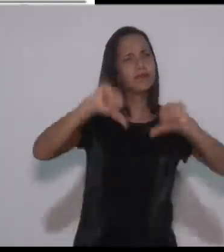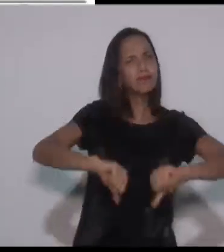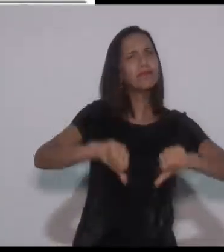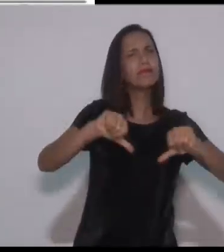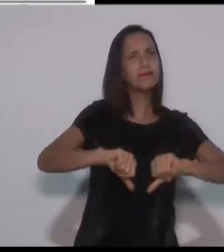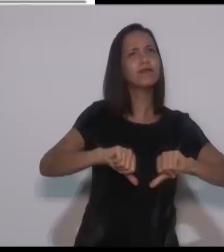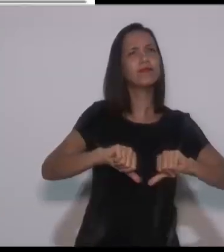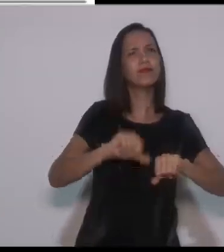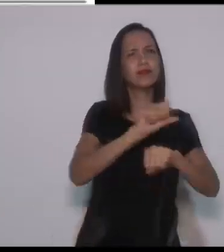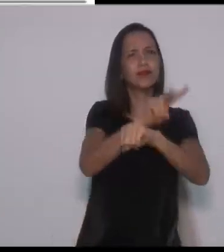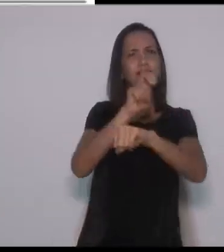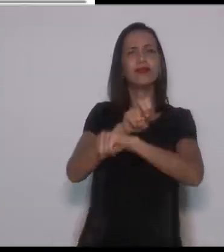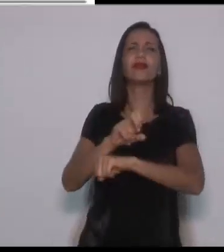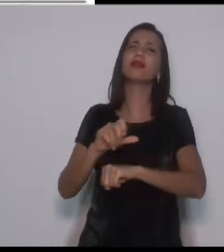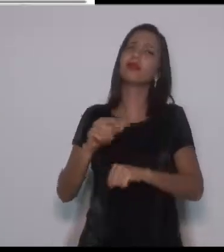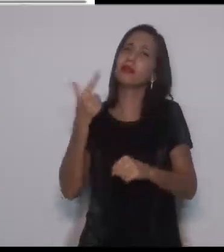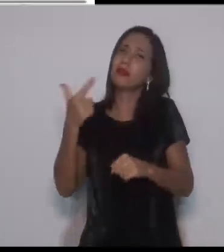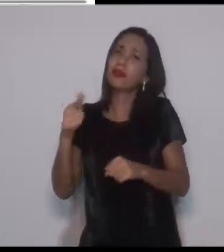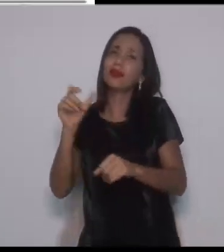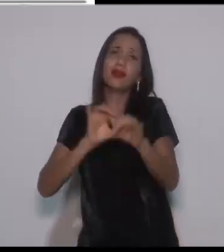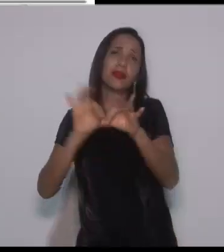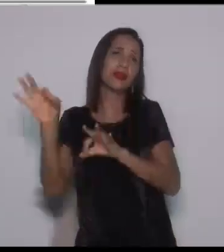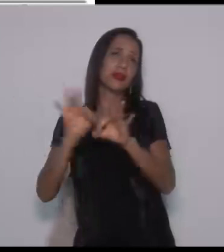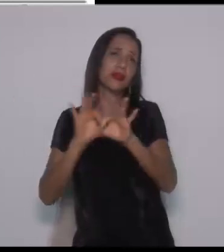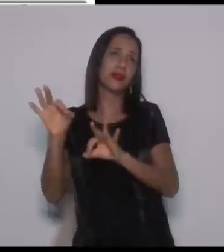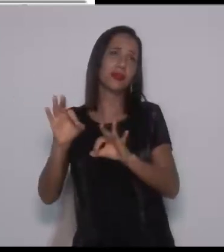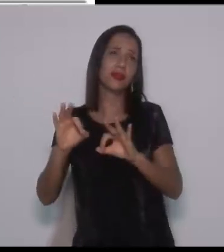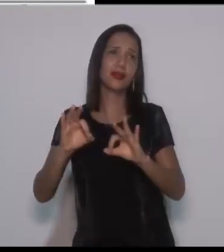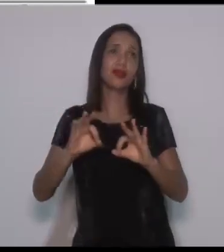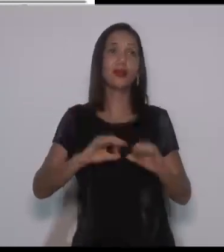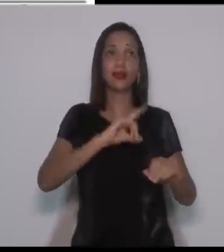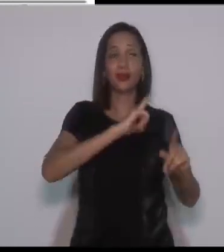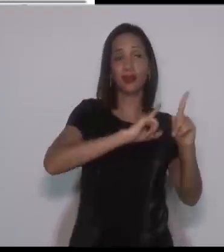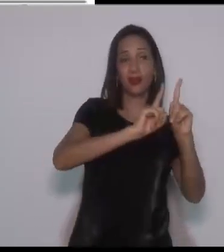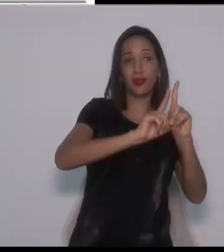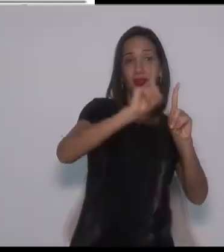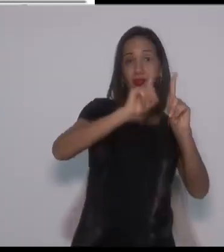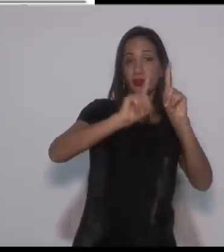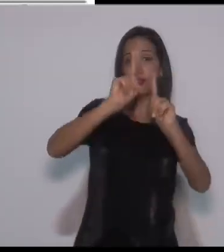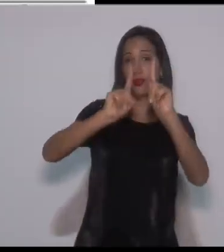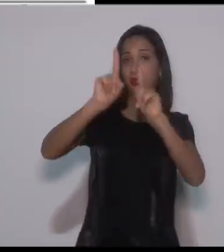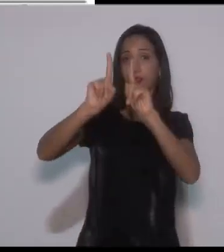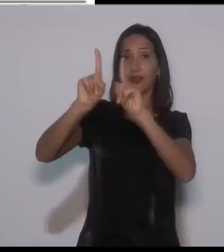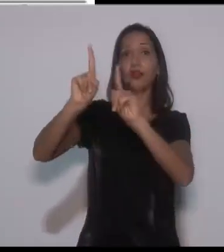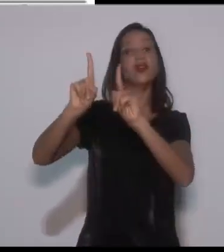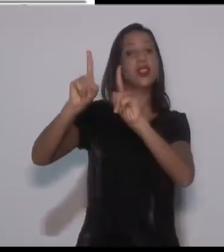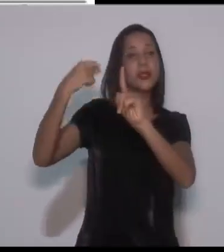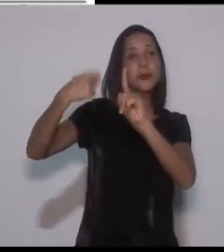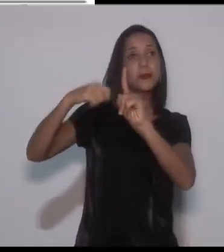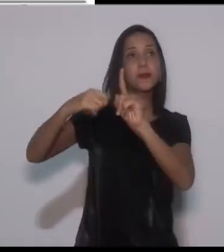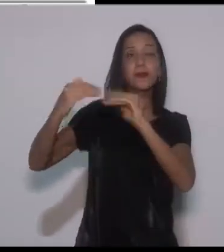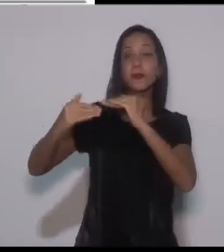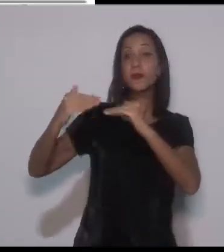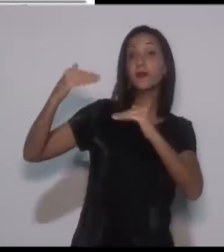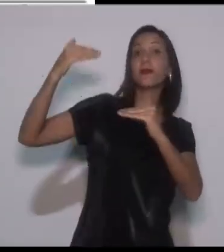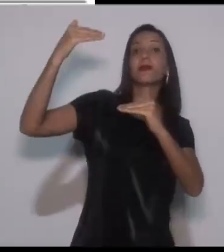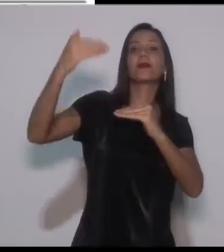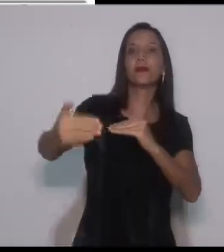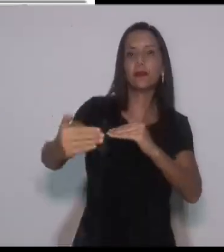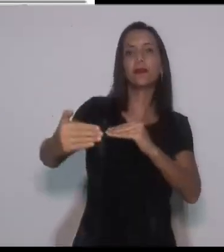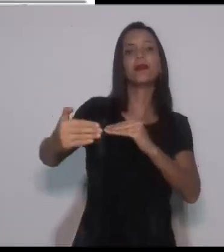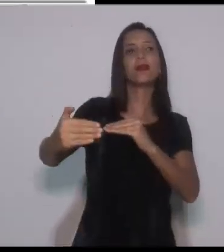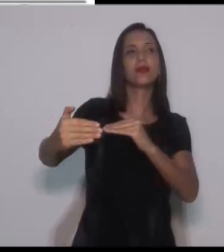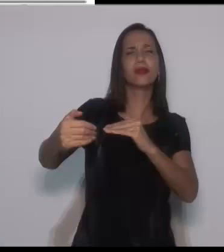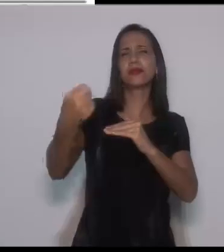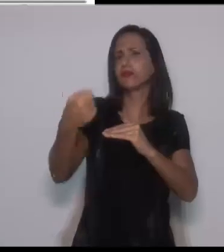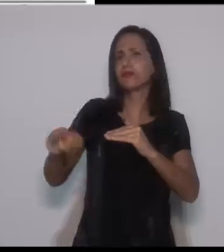tem uma deficiência no planejamento. Se o crescimento demográfico ele é conhecido, a gente tem que dar um passo a mais.